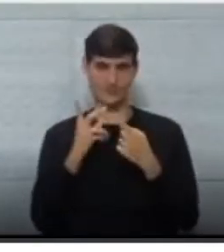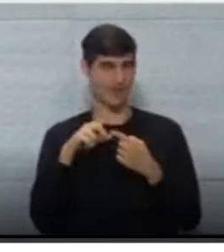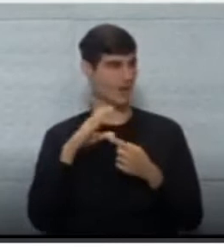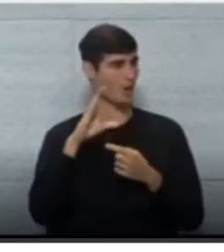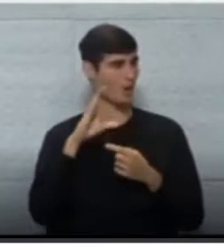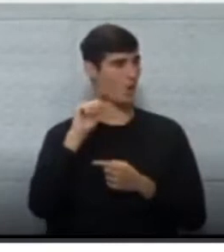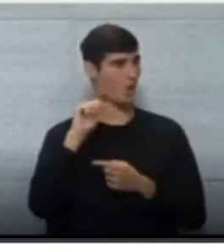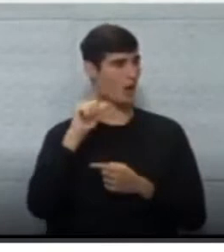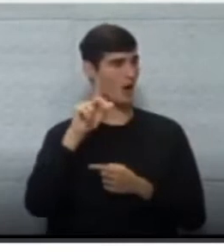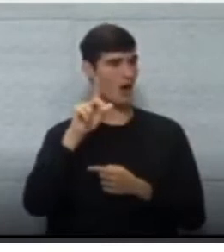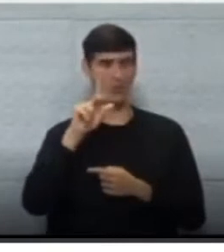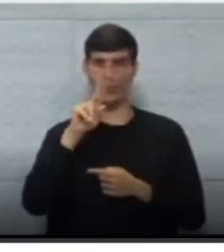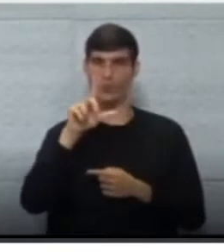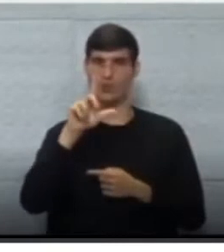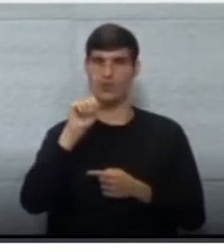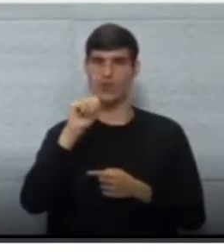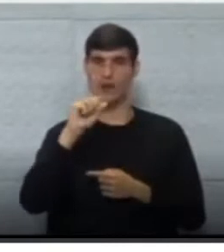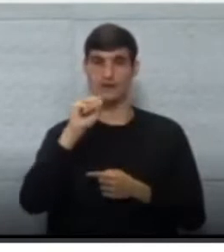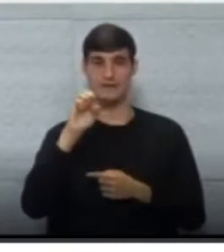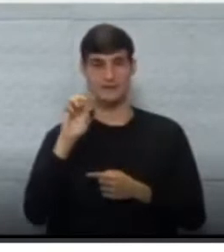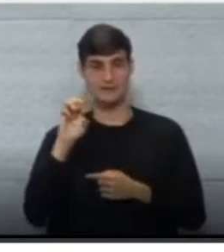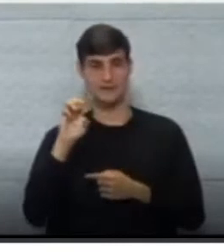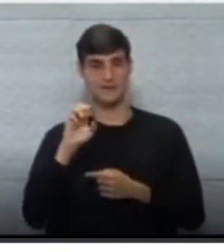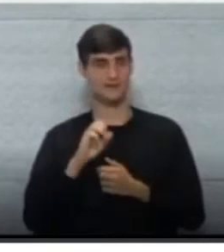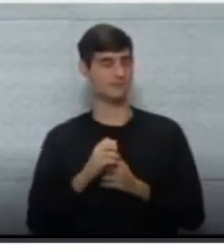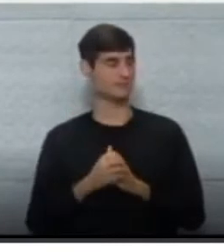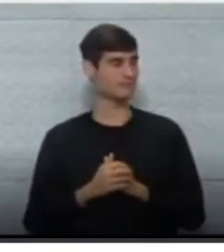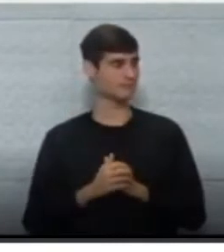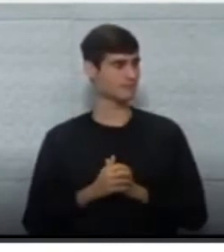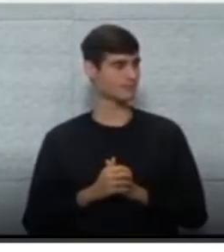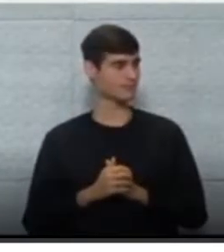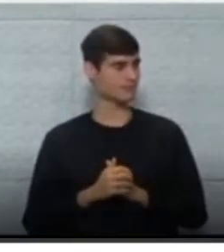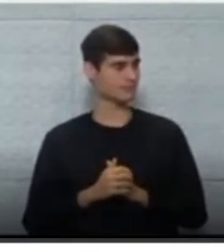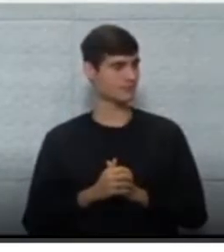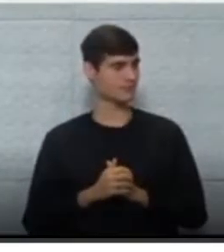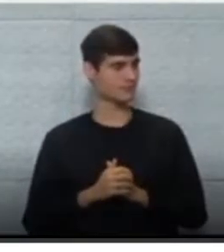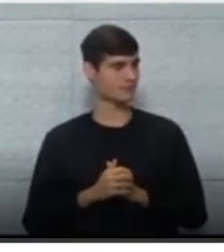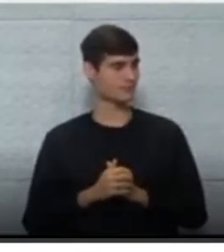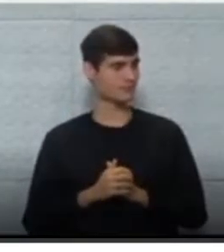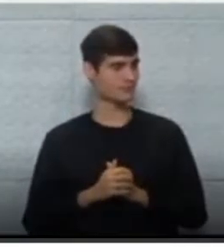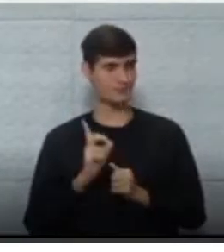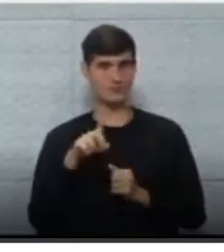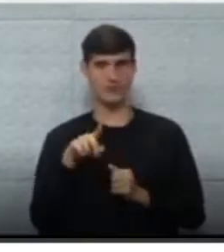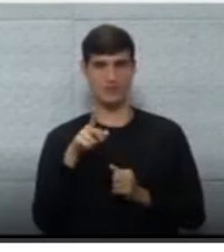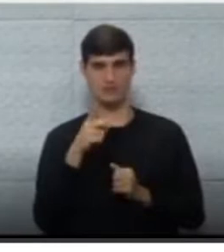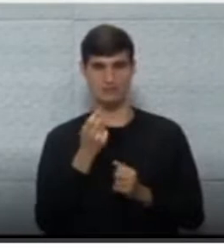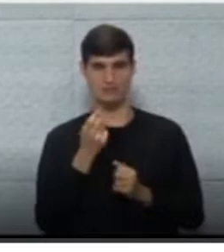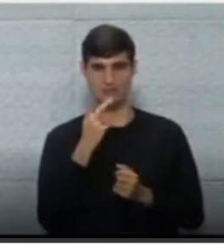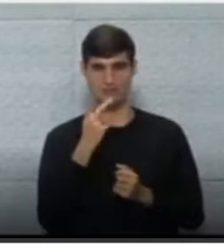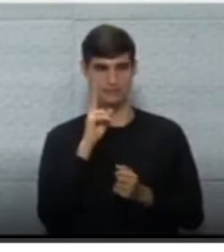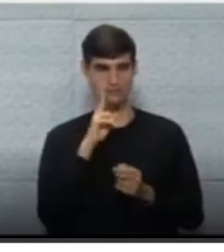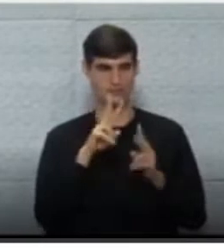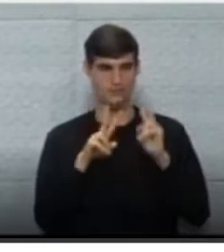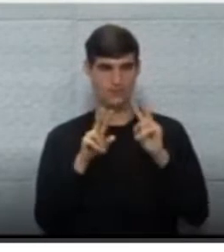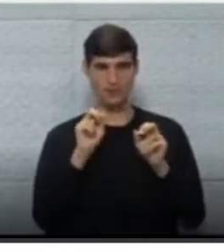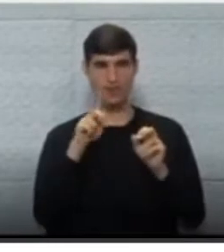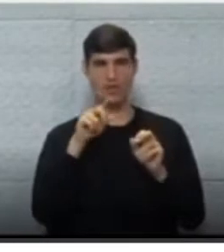3 está relacionado aí à prova da coagulase. Então, nós vamos identificar a